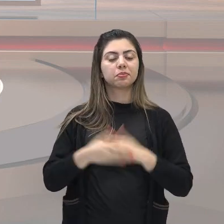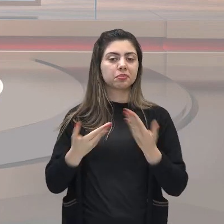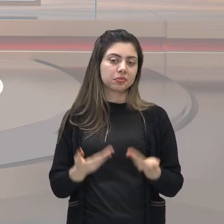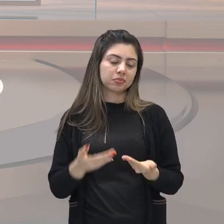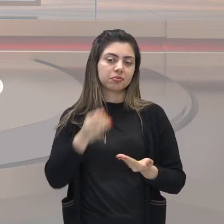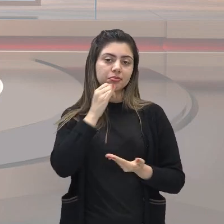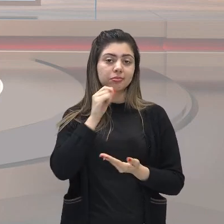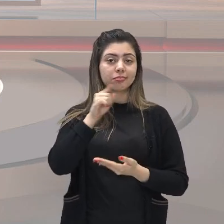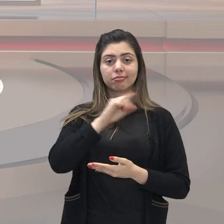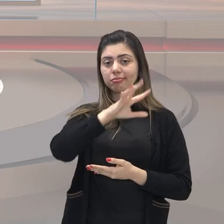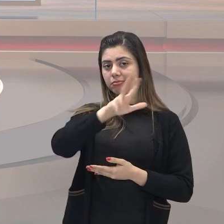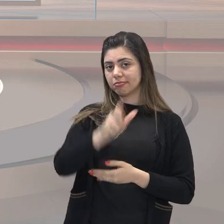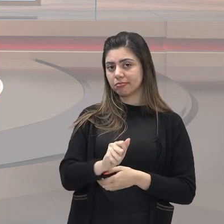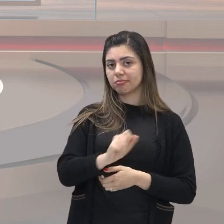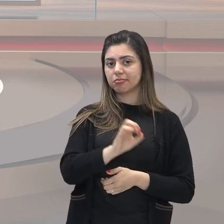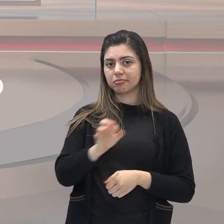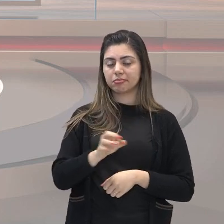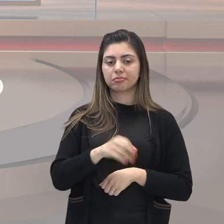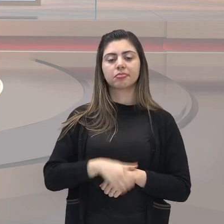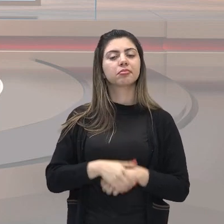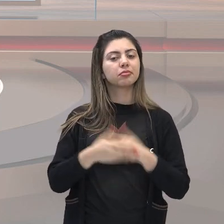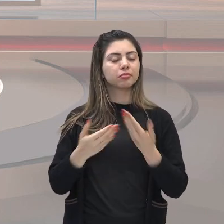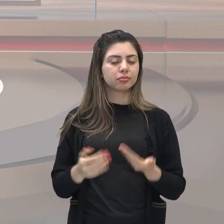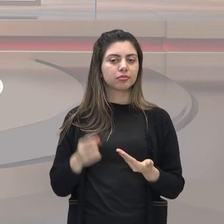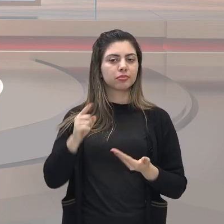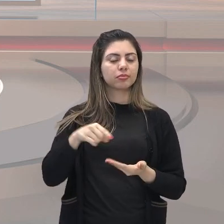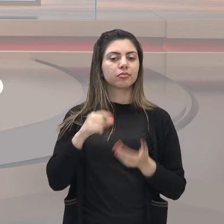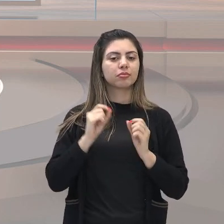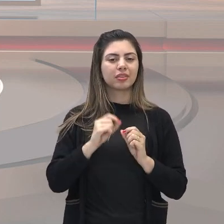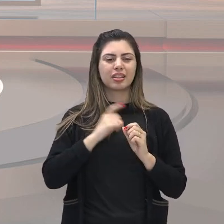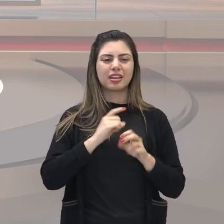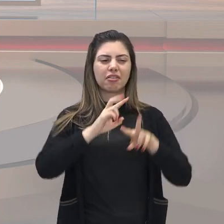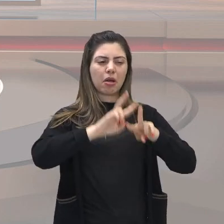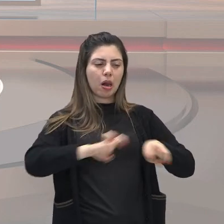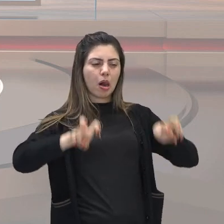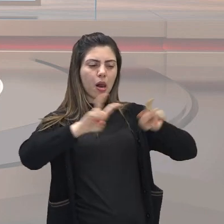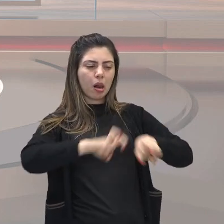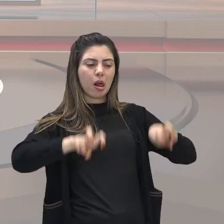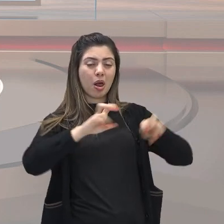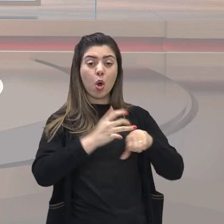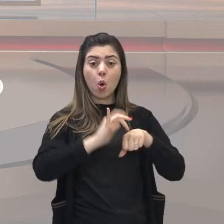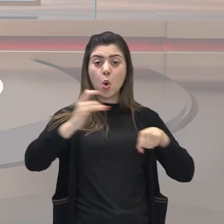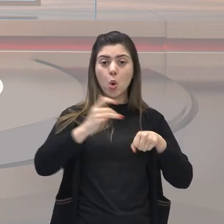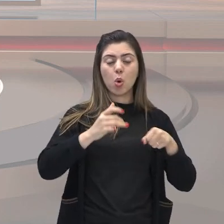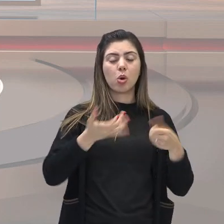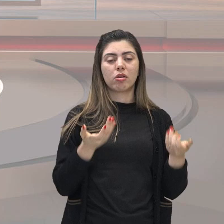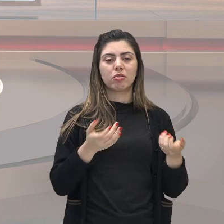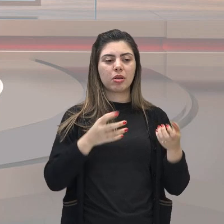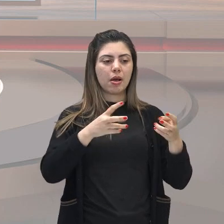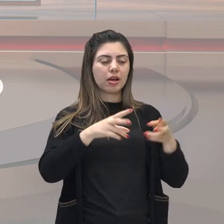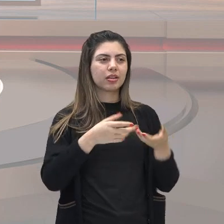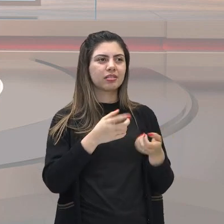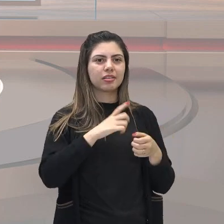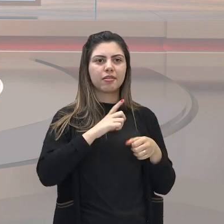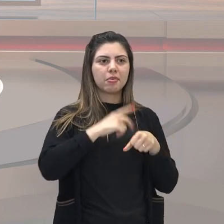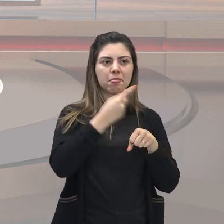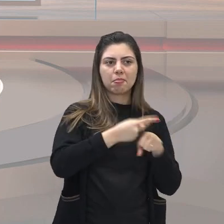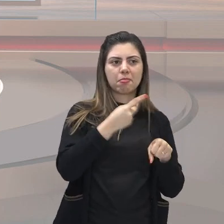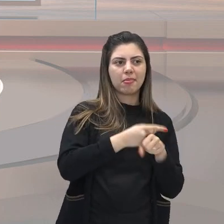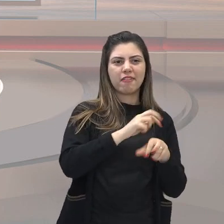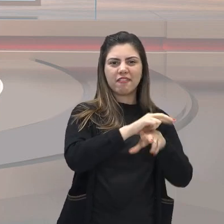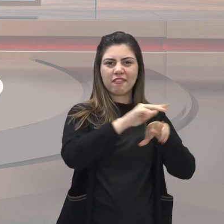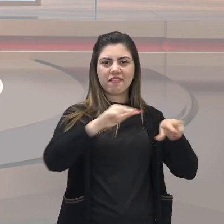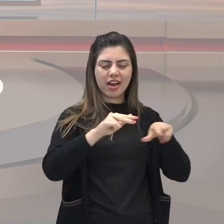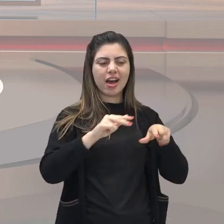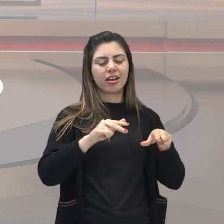exemplo, a África, de onde foi extraído muito ouro e diamantes. E até